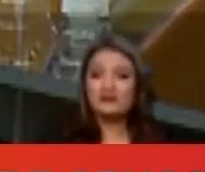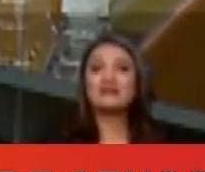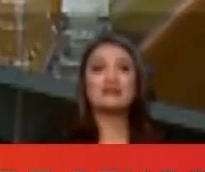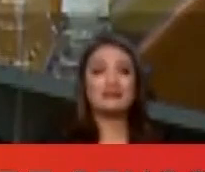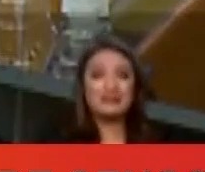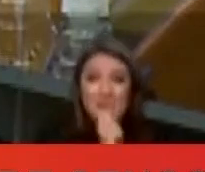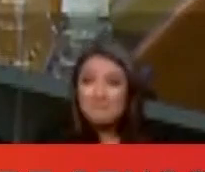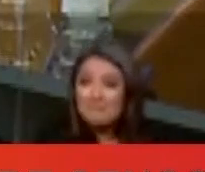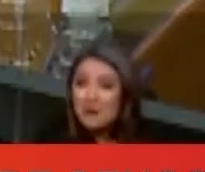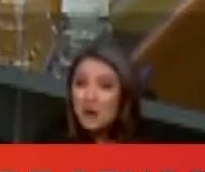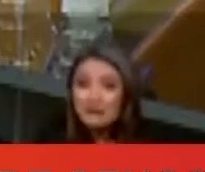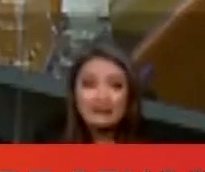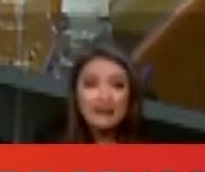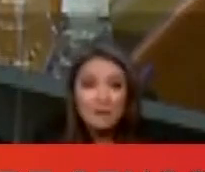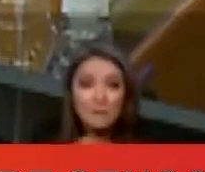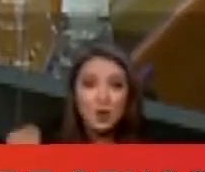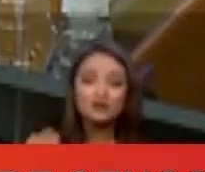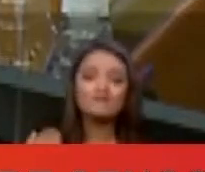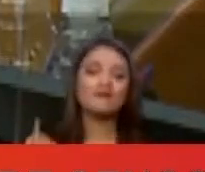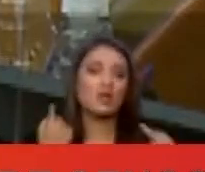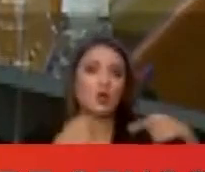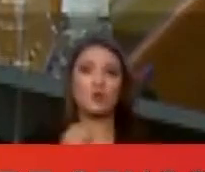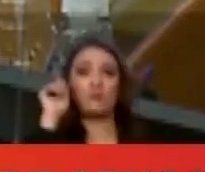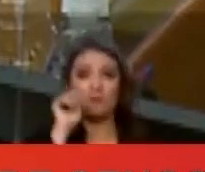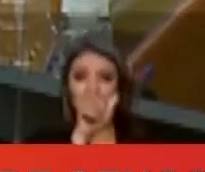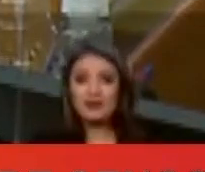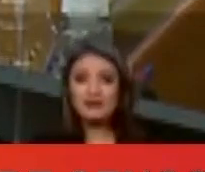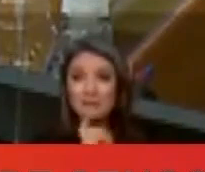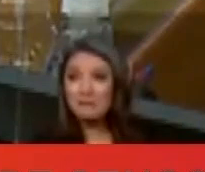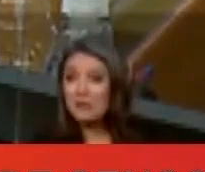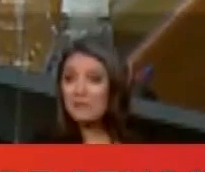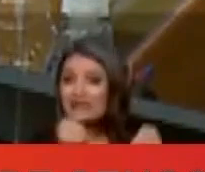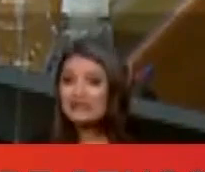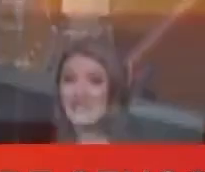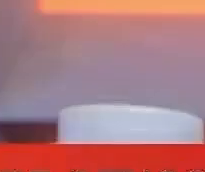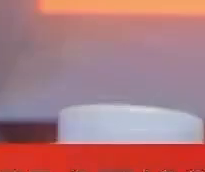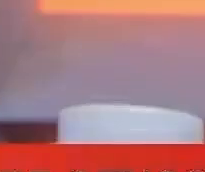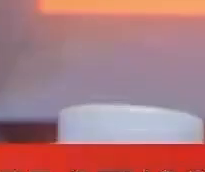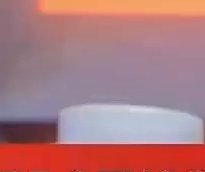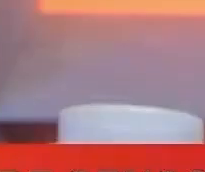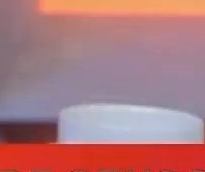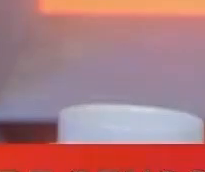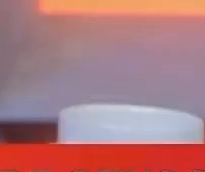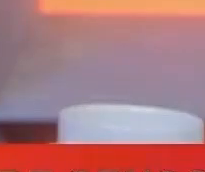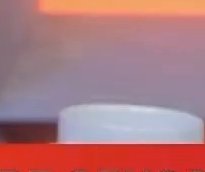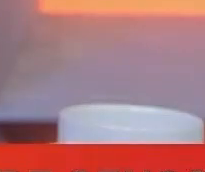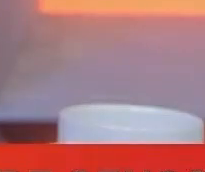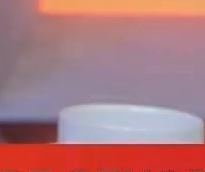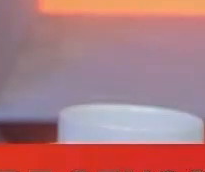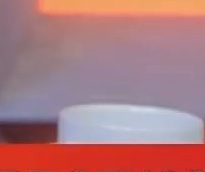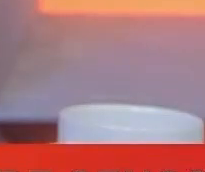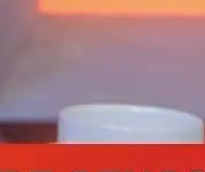condenáveis satíricas e humorísticas bem como as que não são compartilhados pela maioria o PL vai